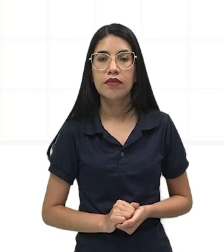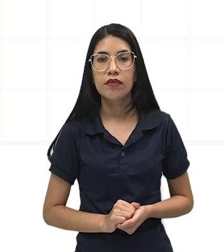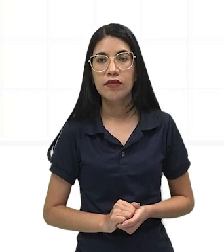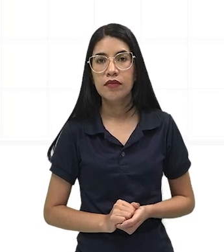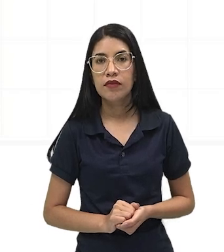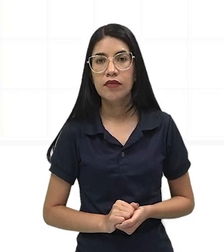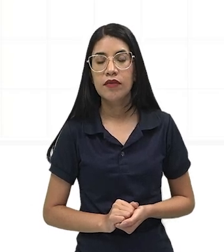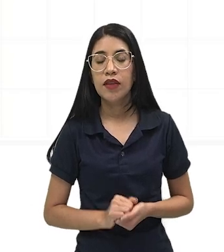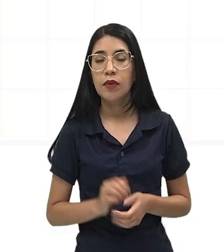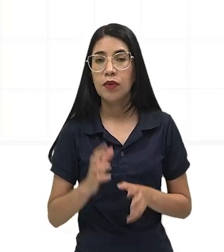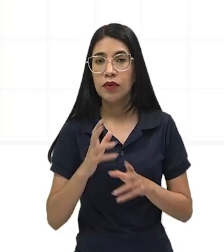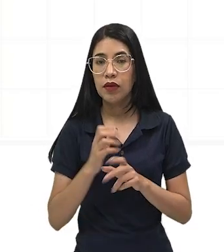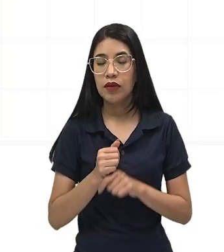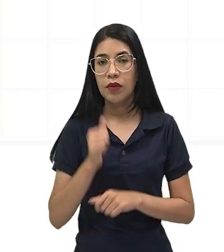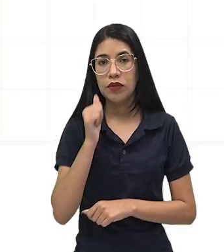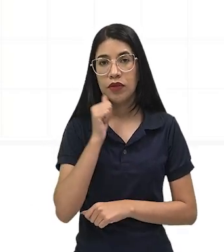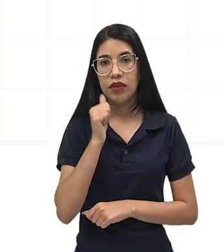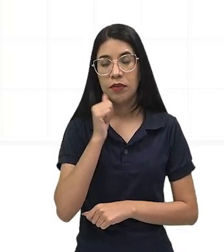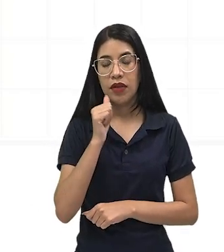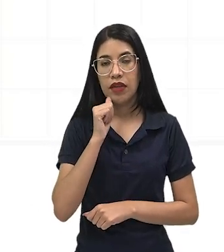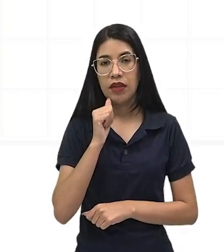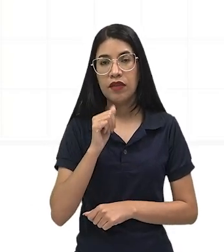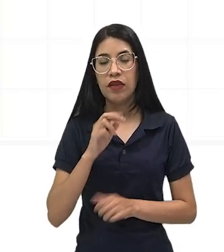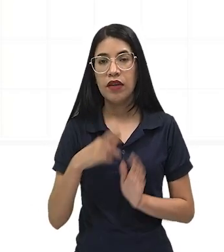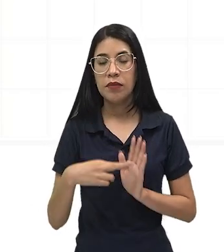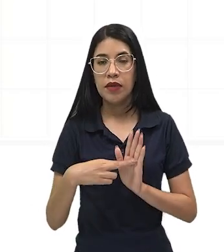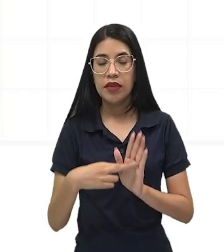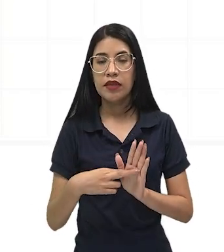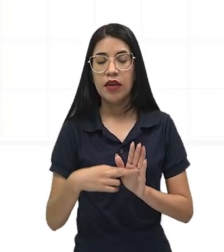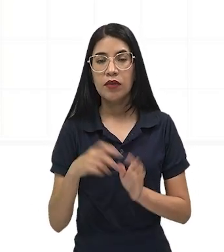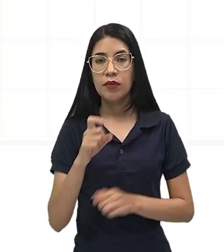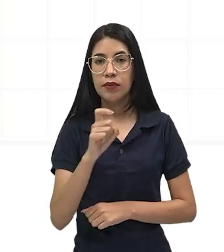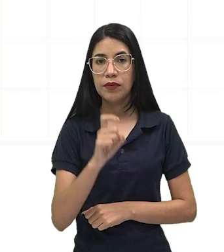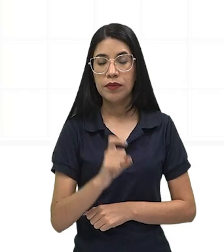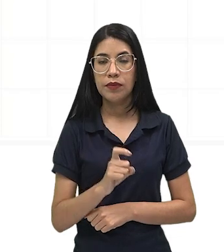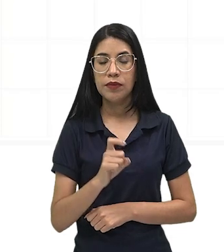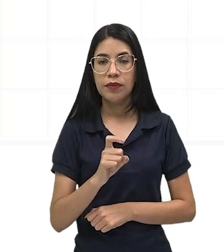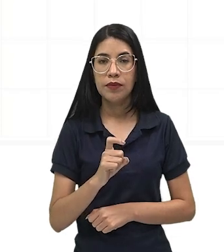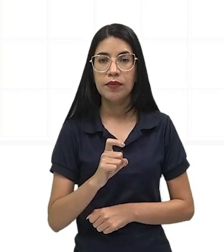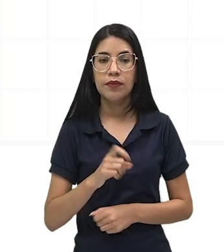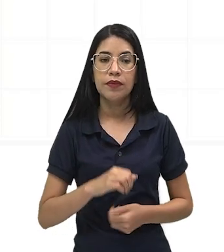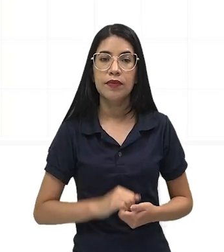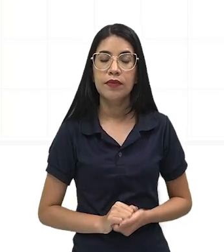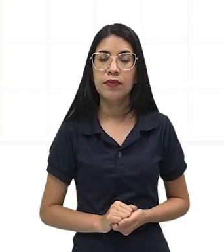as meninas, olha, serão chamadas de X. Aqui são as